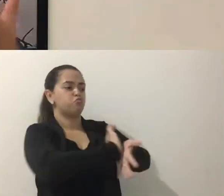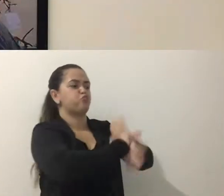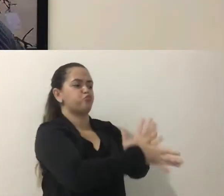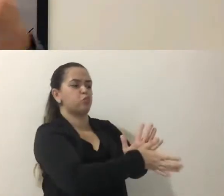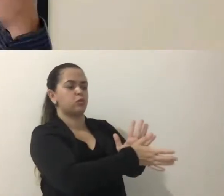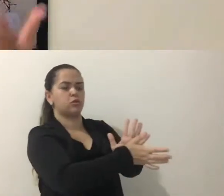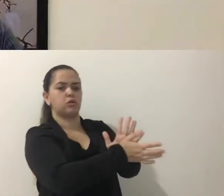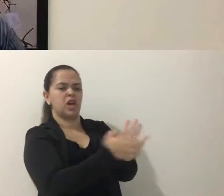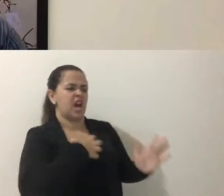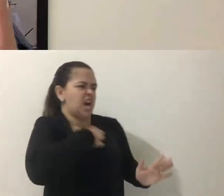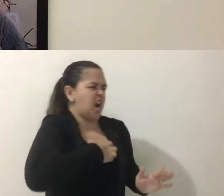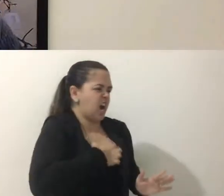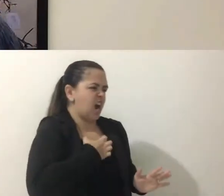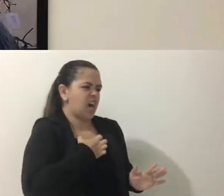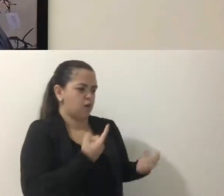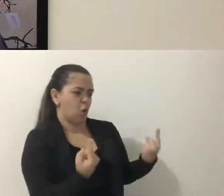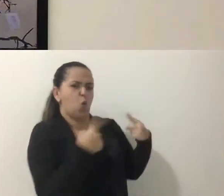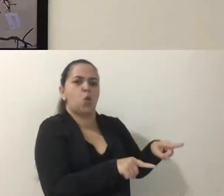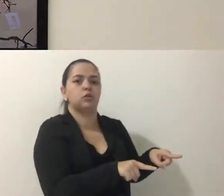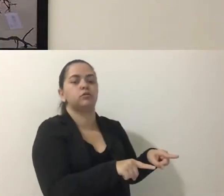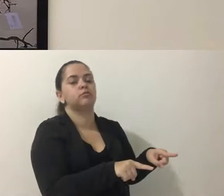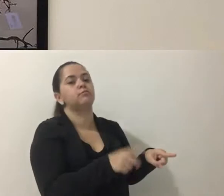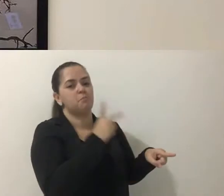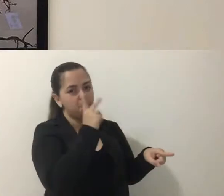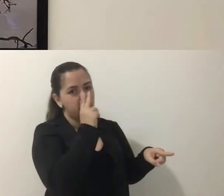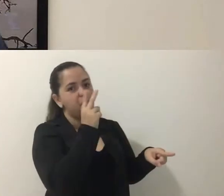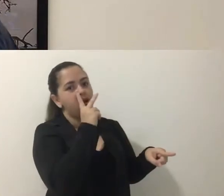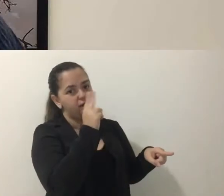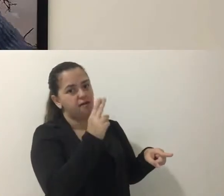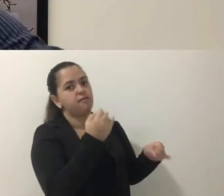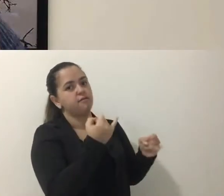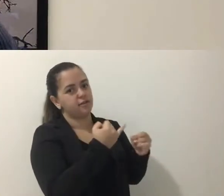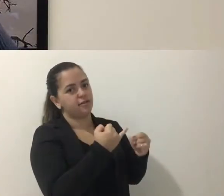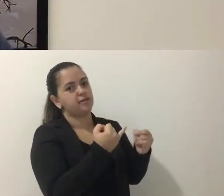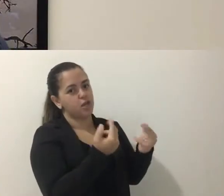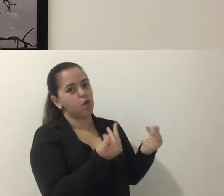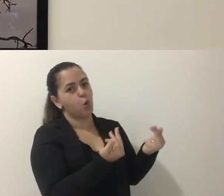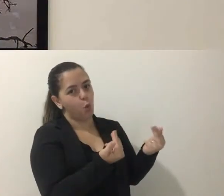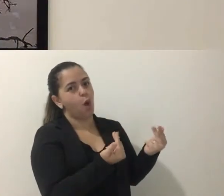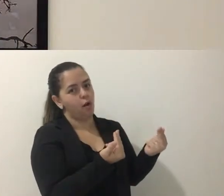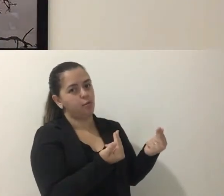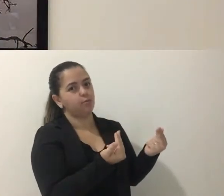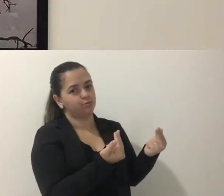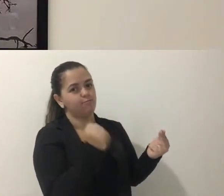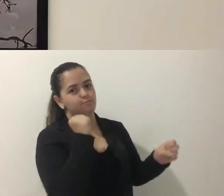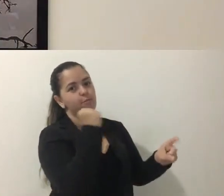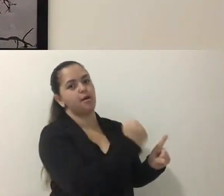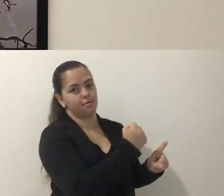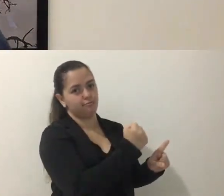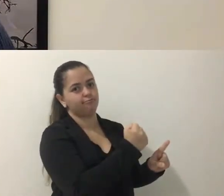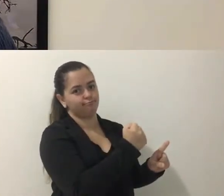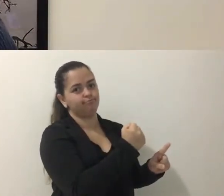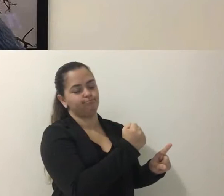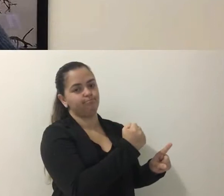sentimento de ira, chamá-lo de tolo, tem uma semelhança à vista de Deus, aos olhos de Deus, a mesma semelhança em relação